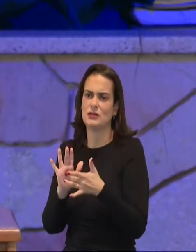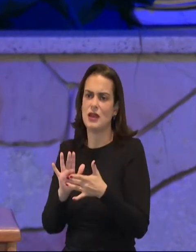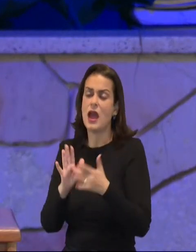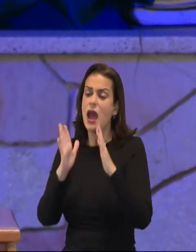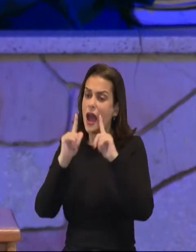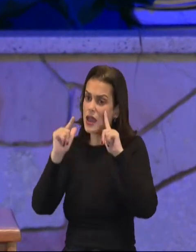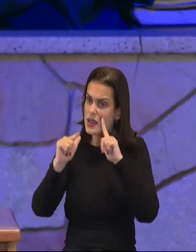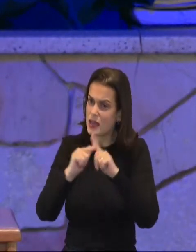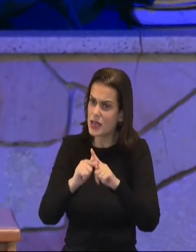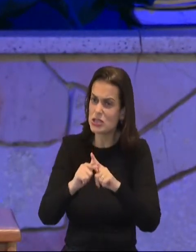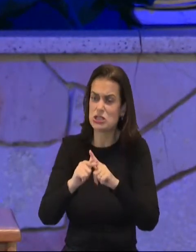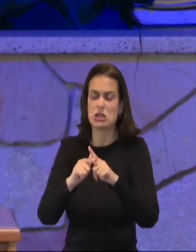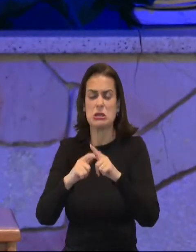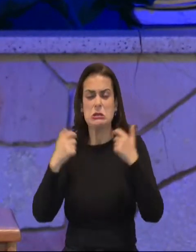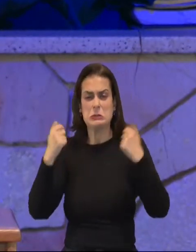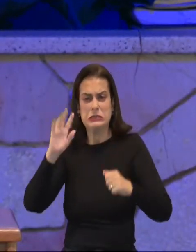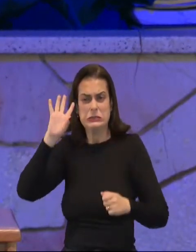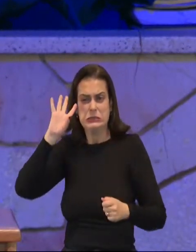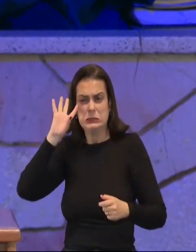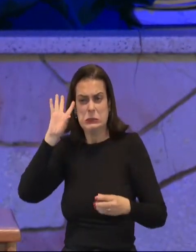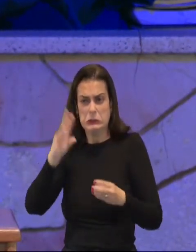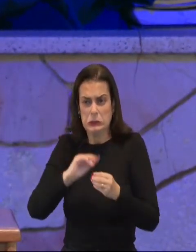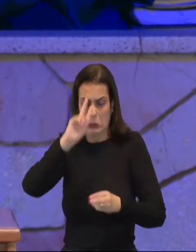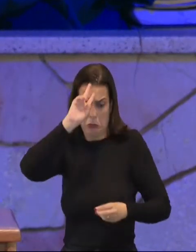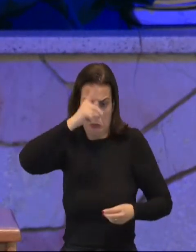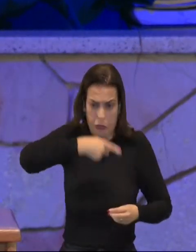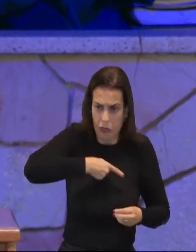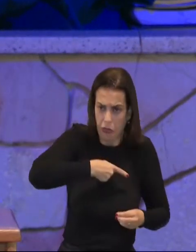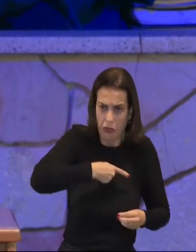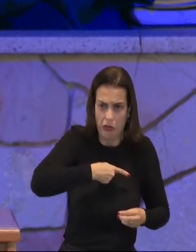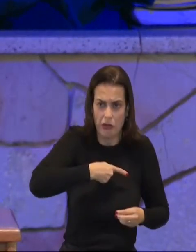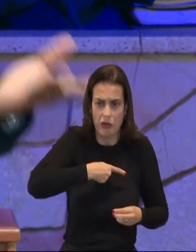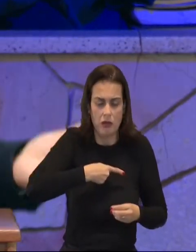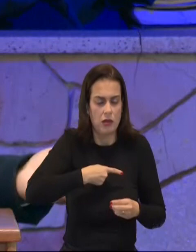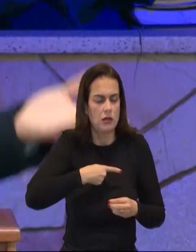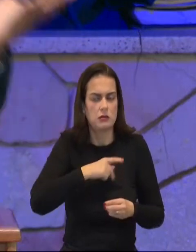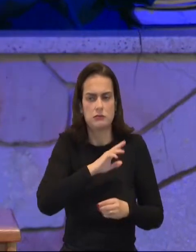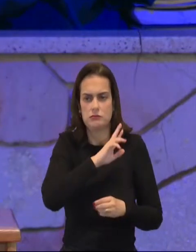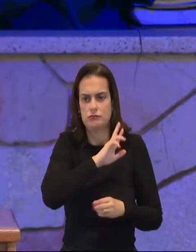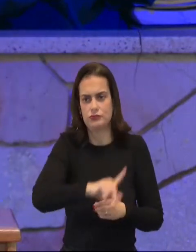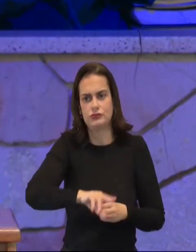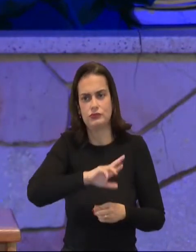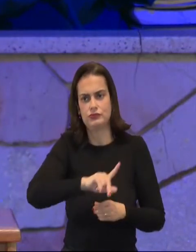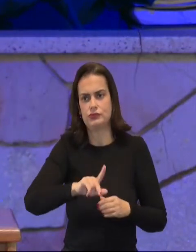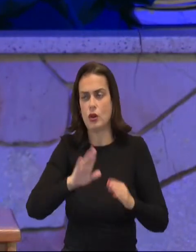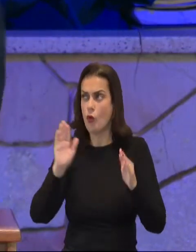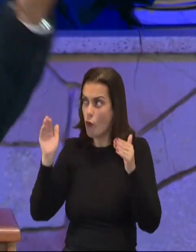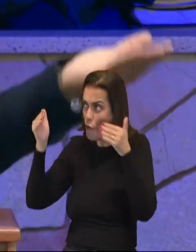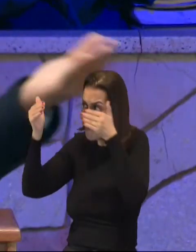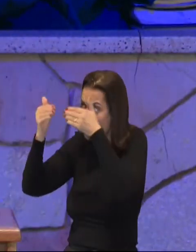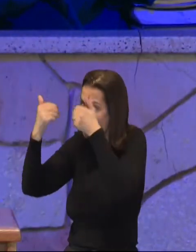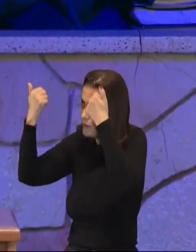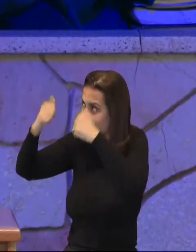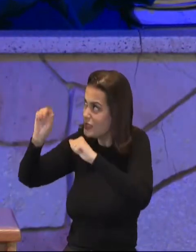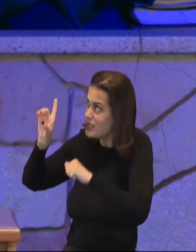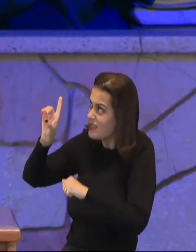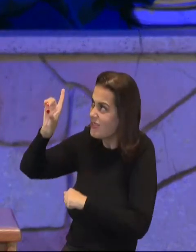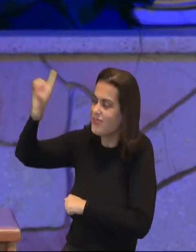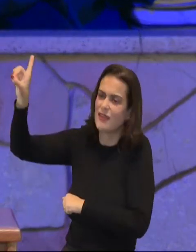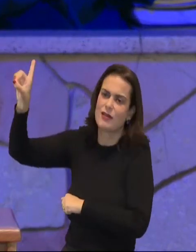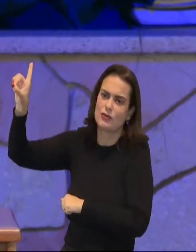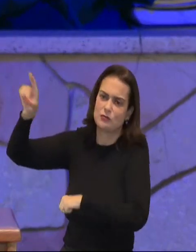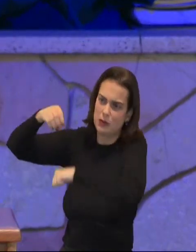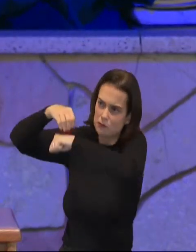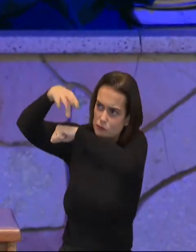as ideologias, e temos repetido isso aqui, os números que não são favoráveis ou são favoráveis, a igreja perseguida ou não,